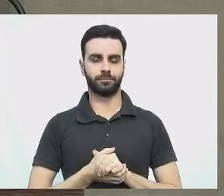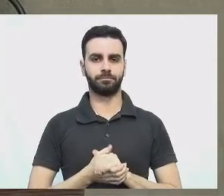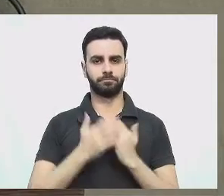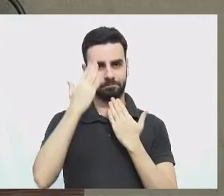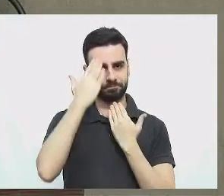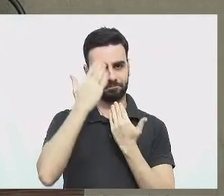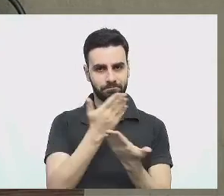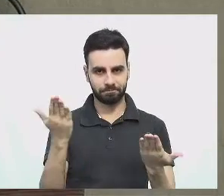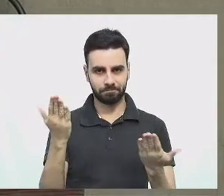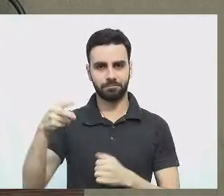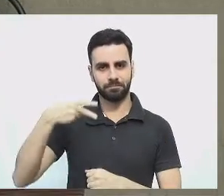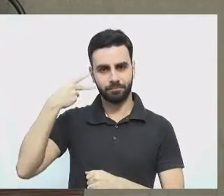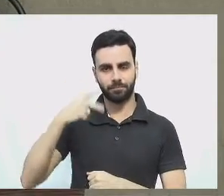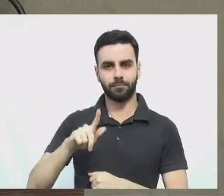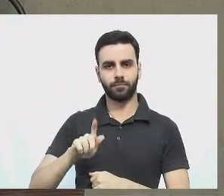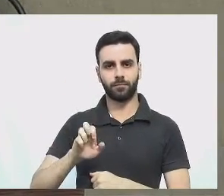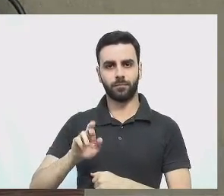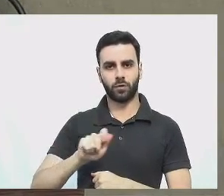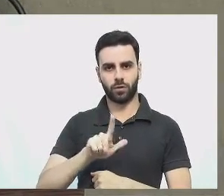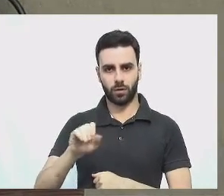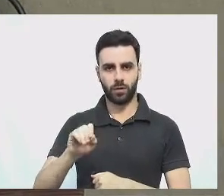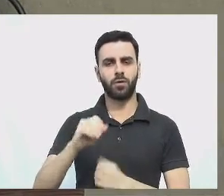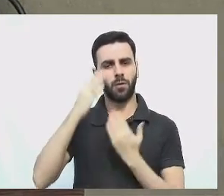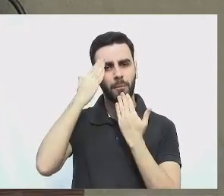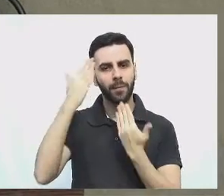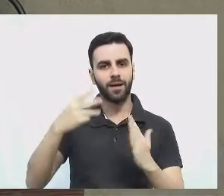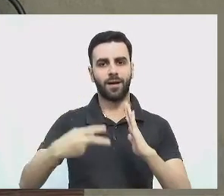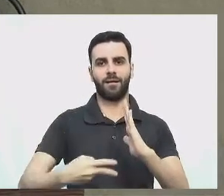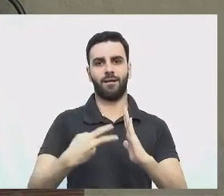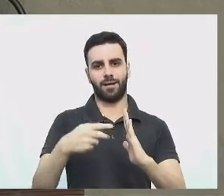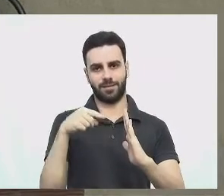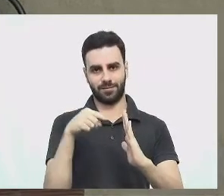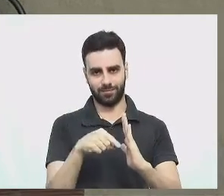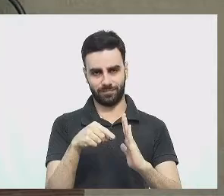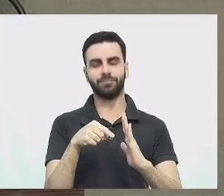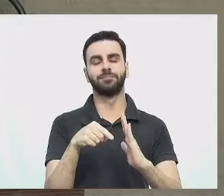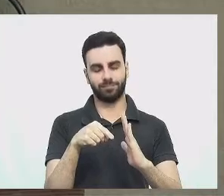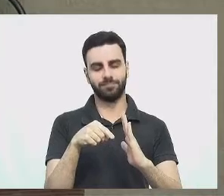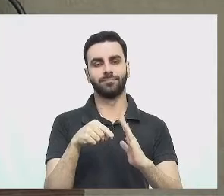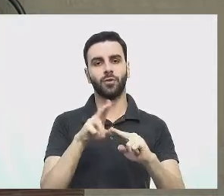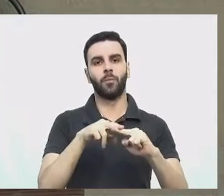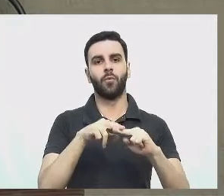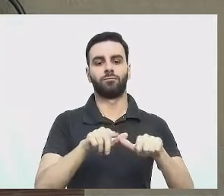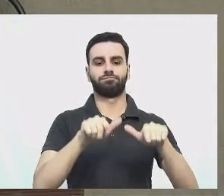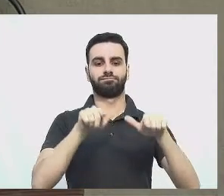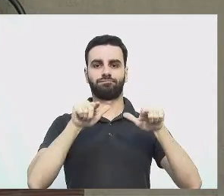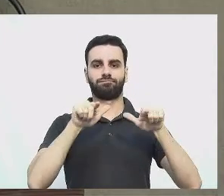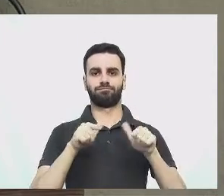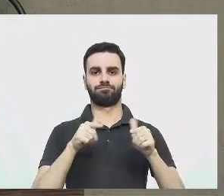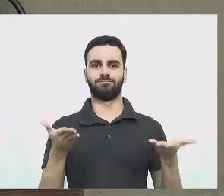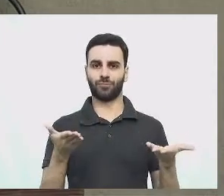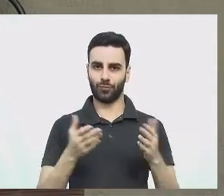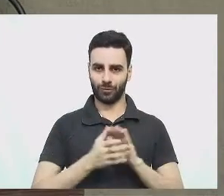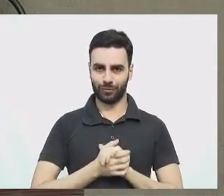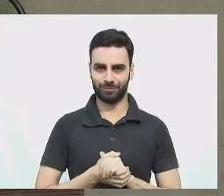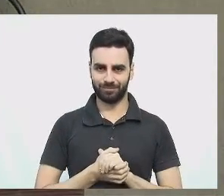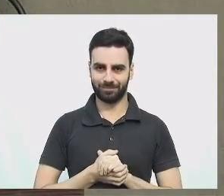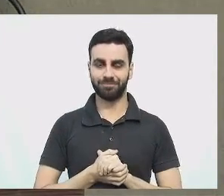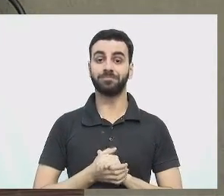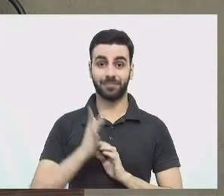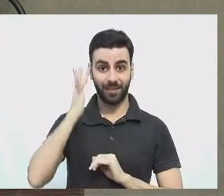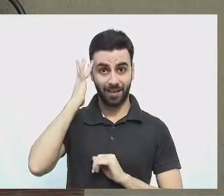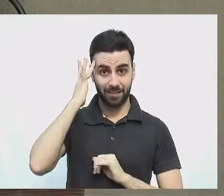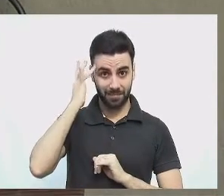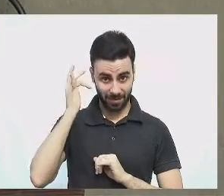Muito obrigado, Geraldão, muito obrigado à Câmara de Viçosa por essa homenagem.